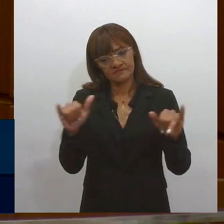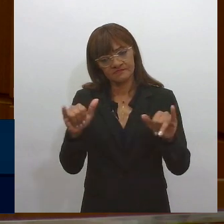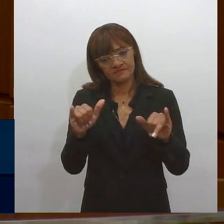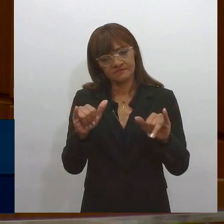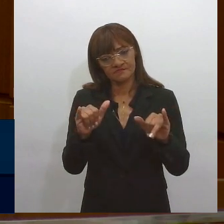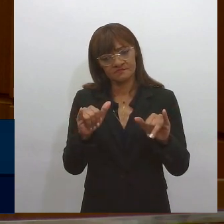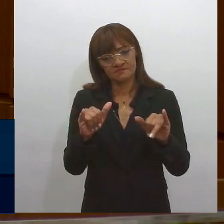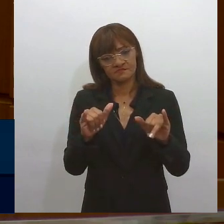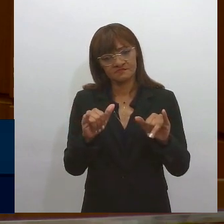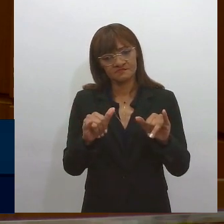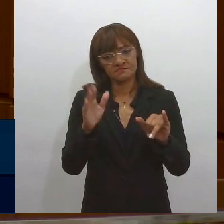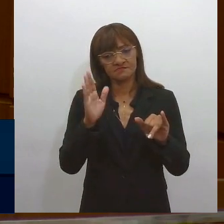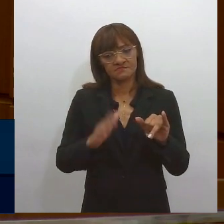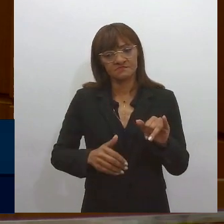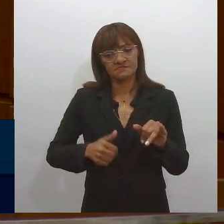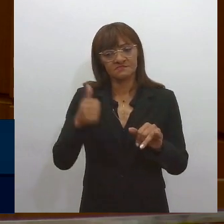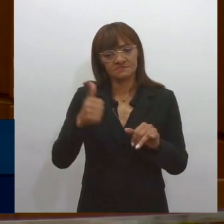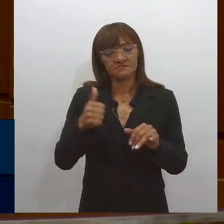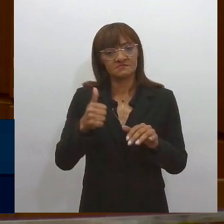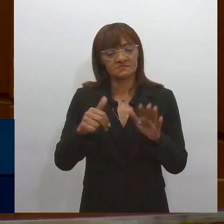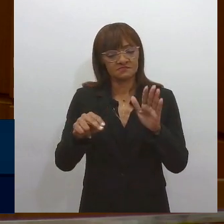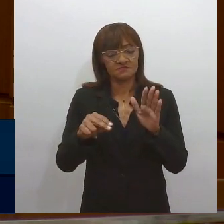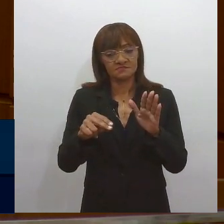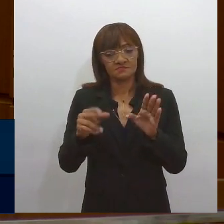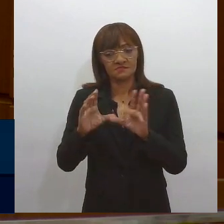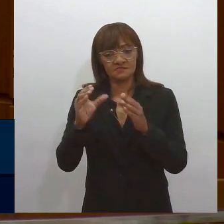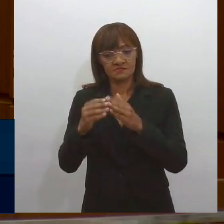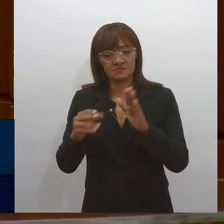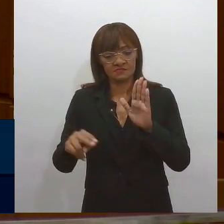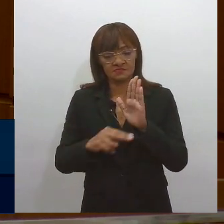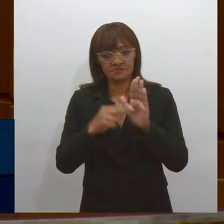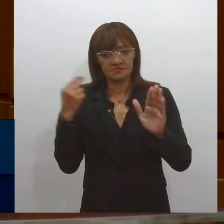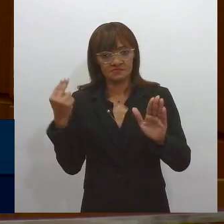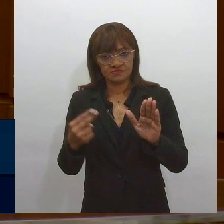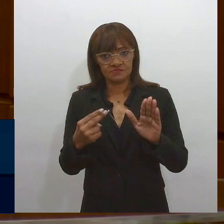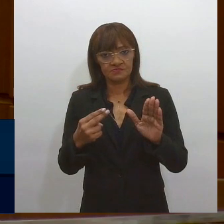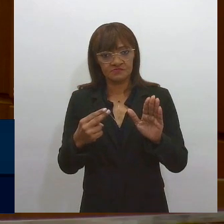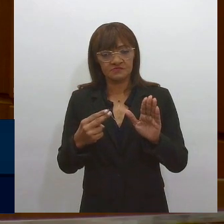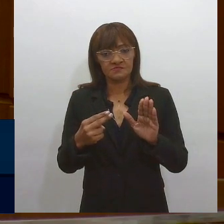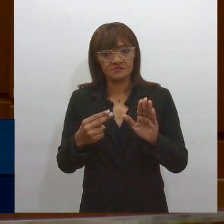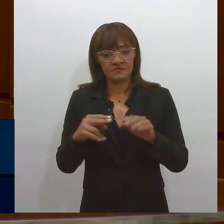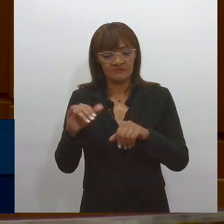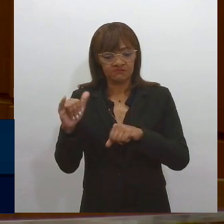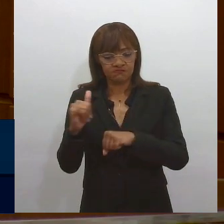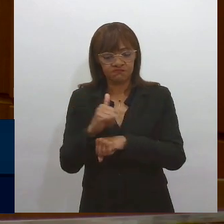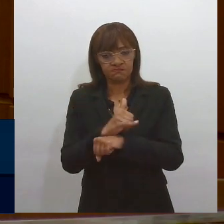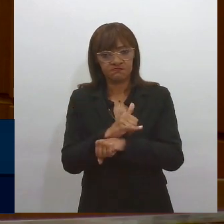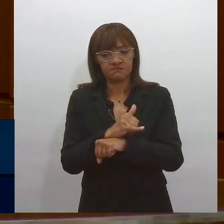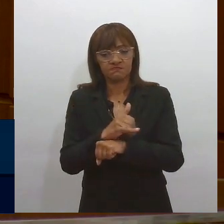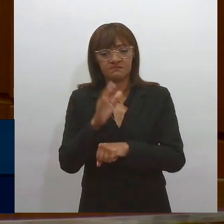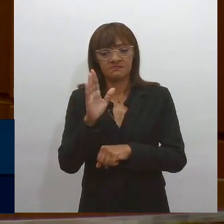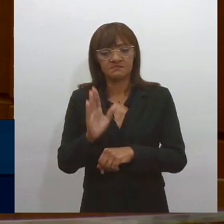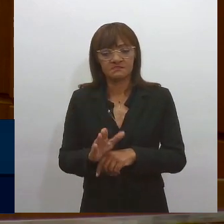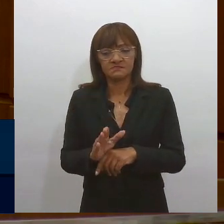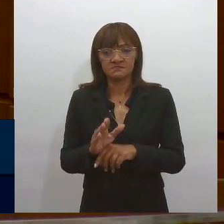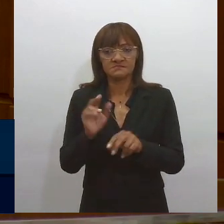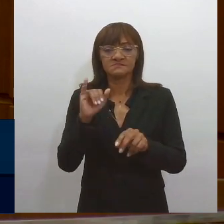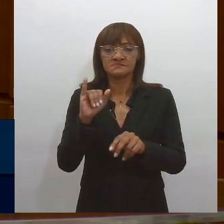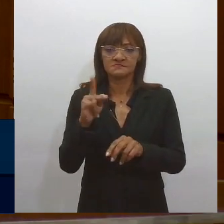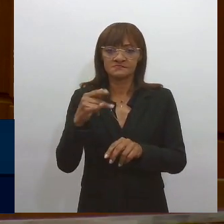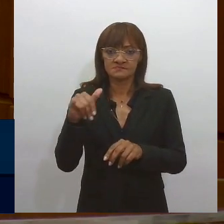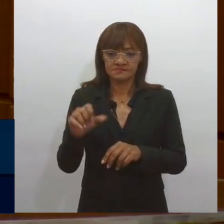bariátricas que o IP saúde está realizando durante o mês 60 beneficiários serão submetidos a